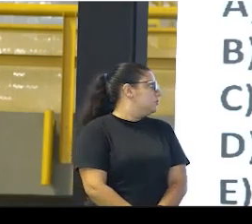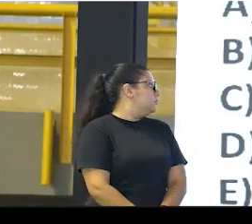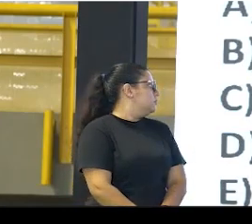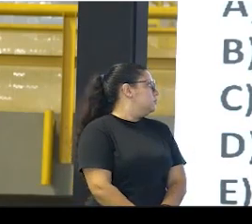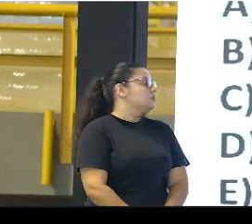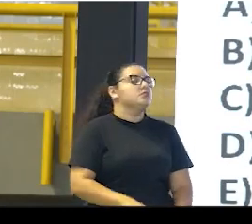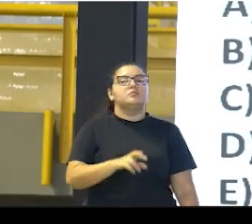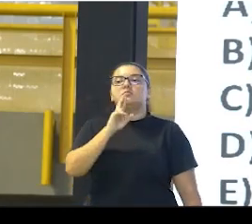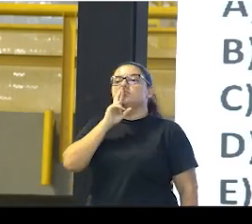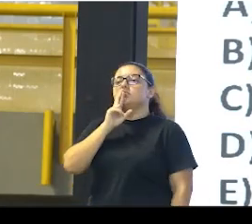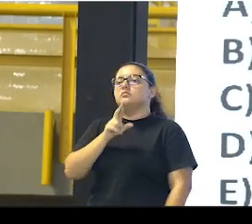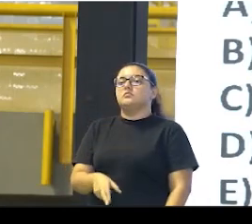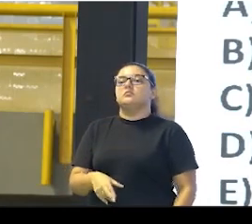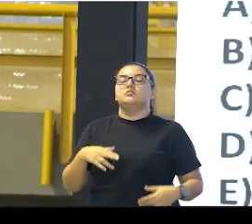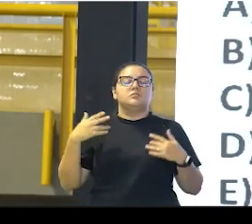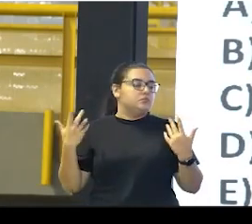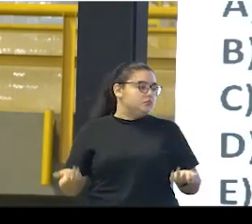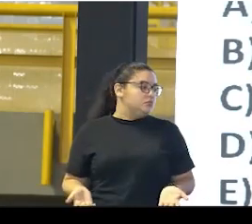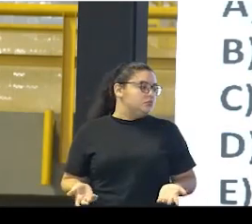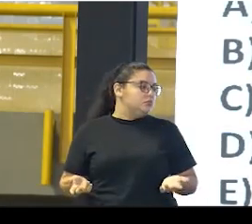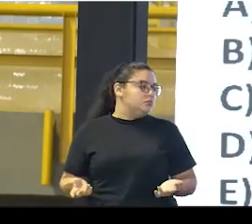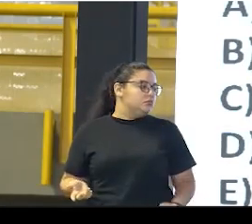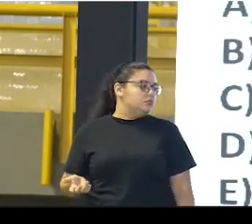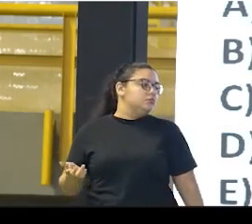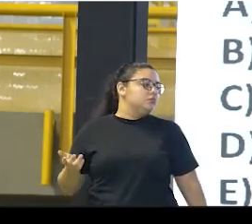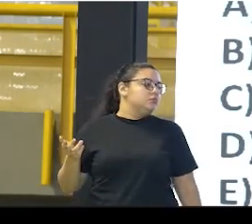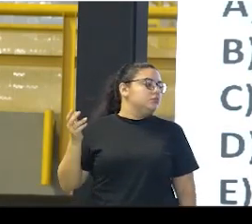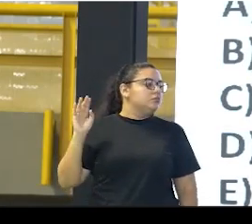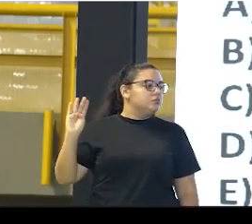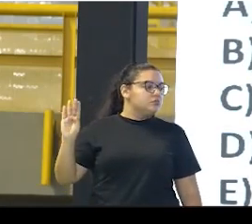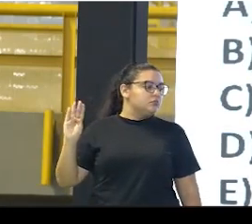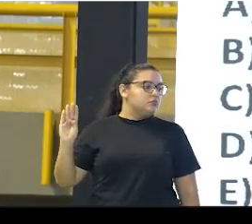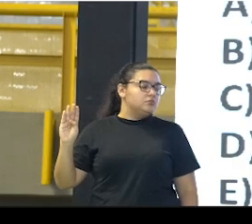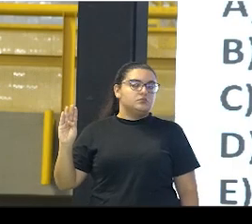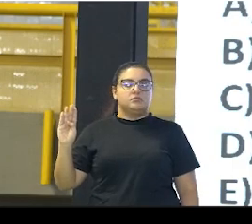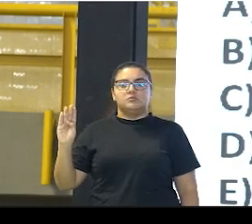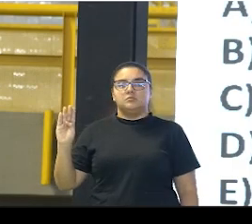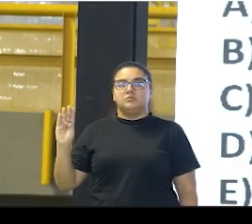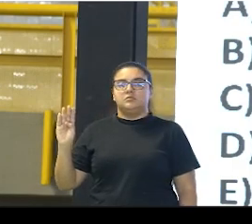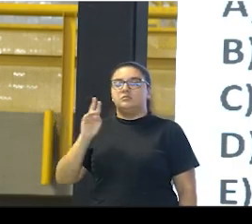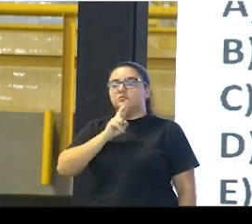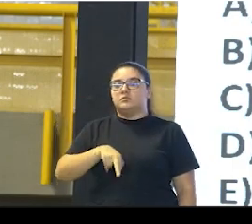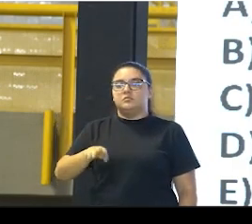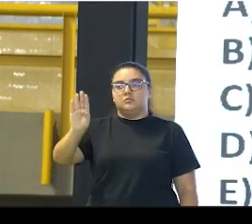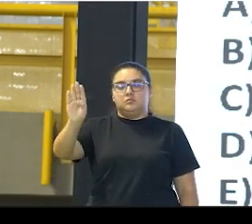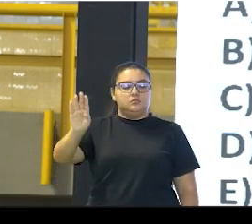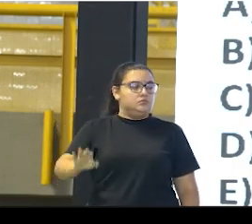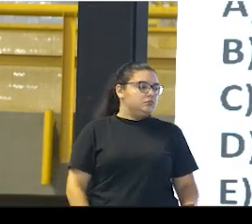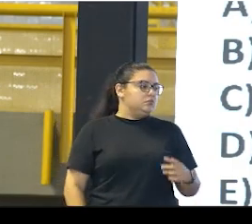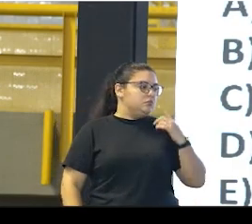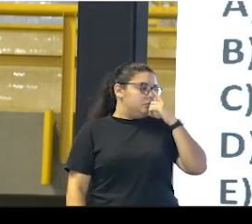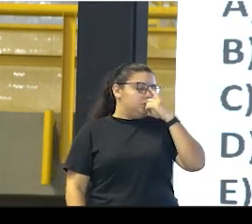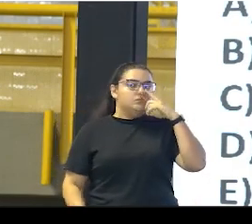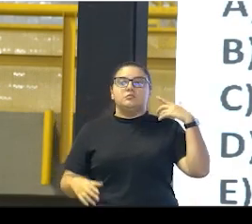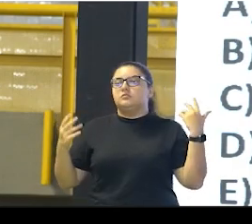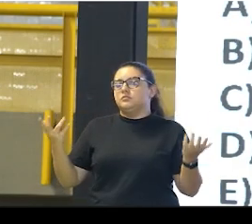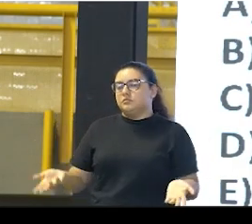ficar oposto, se você tem um vetor aqui de 10, é como se ele tivesse um vetor para cima